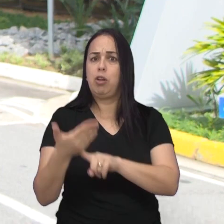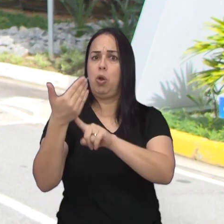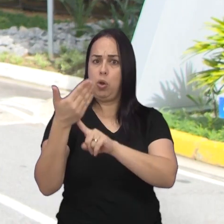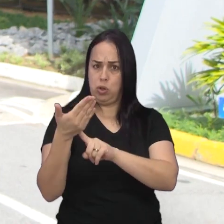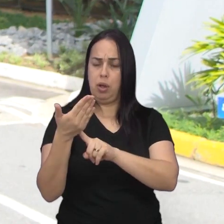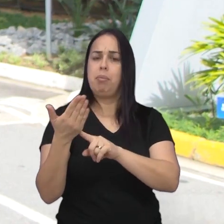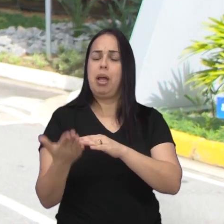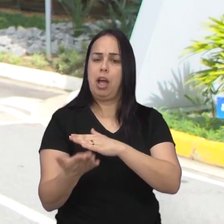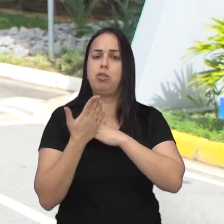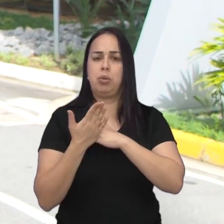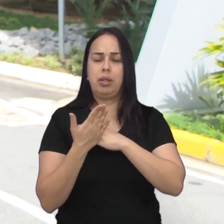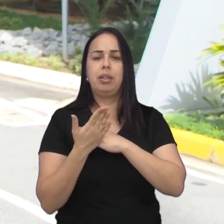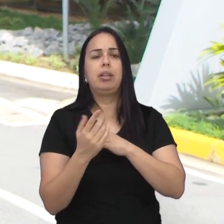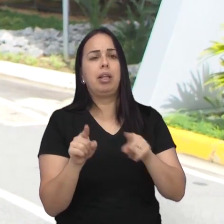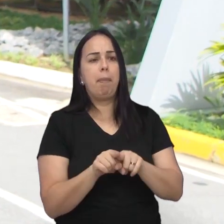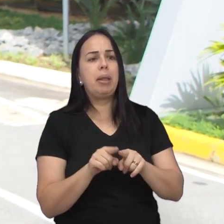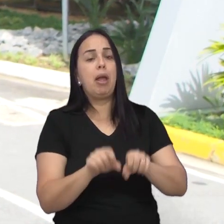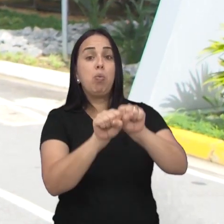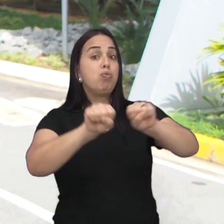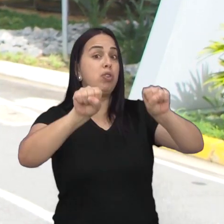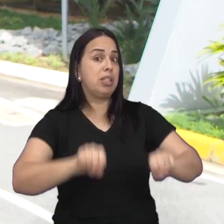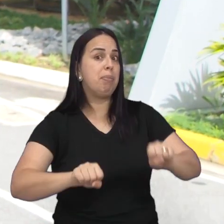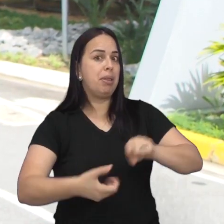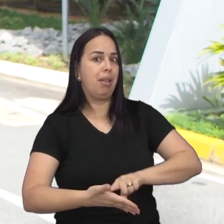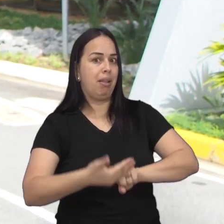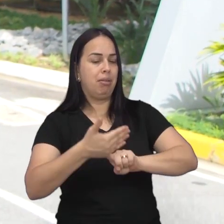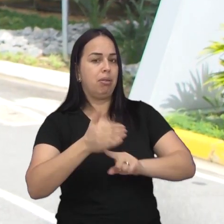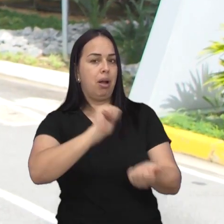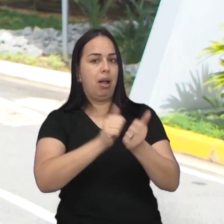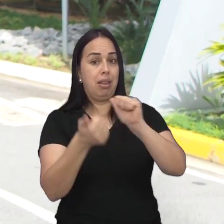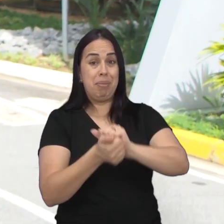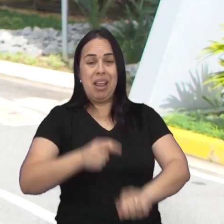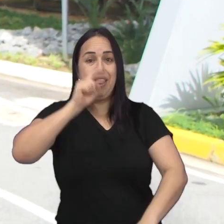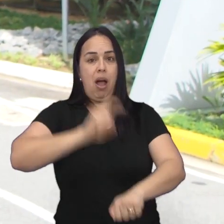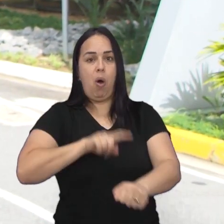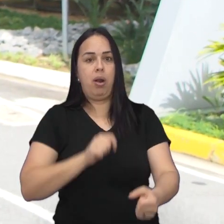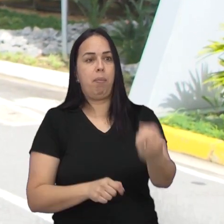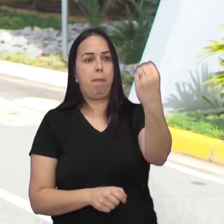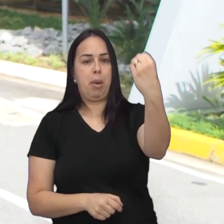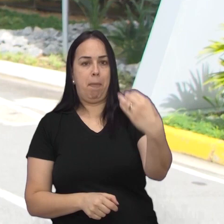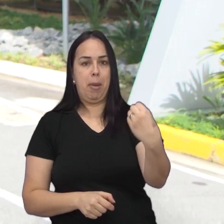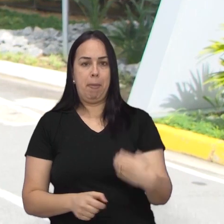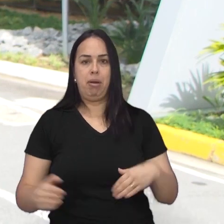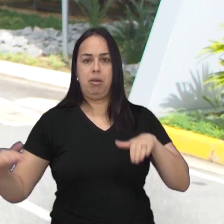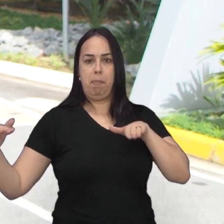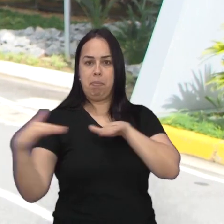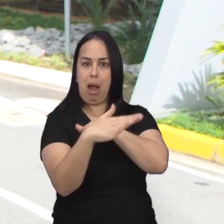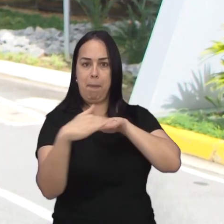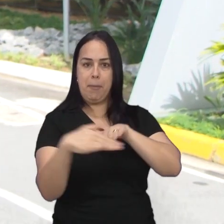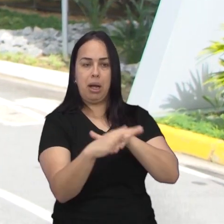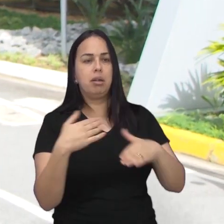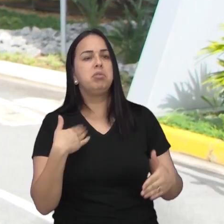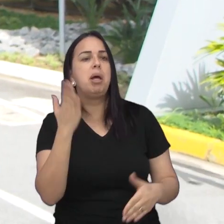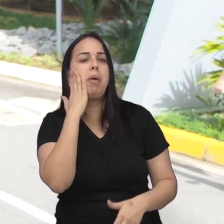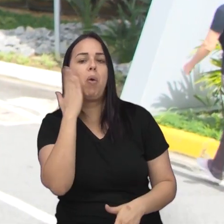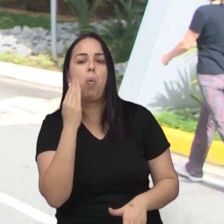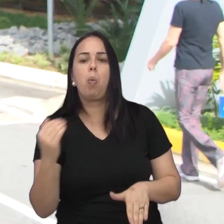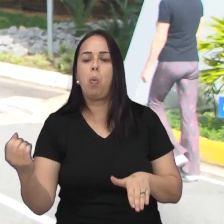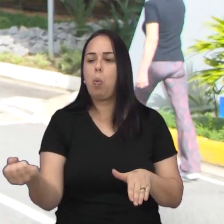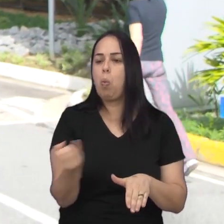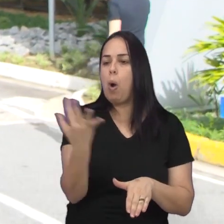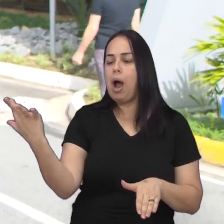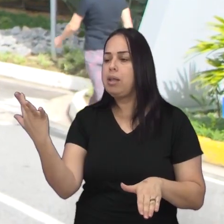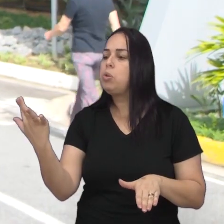a gente chegou a implantar também o sistema do SCATS, que ele é um sistema de tecnologia com adaptação em tempo real. Então o cruzamento ele faz a leitura do